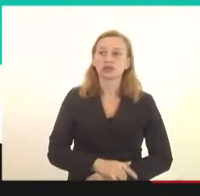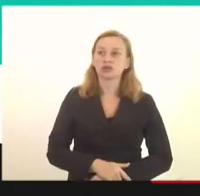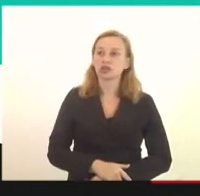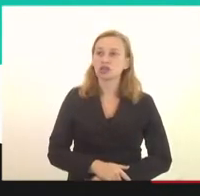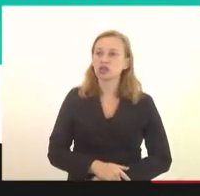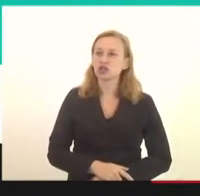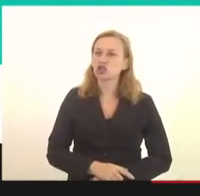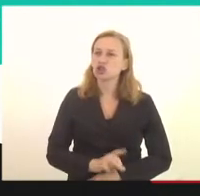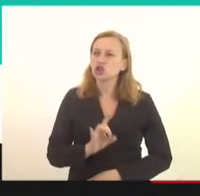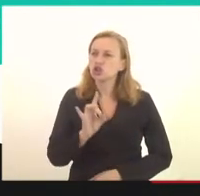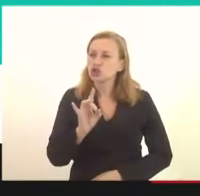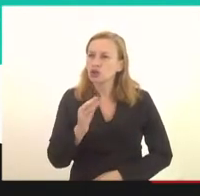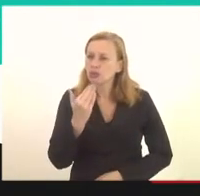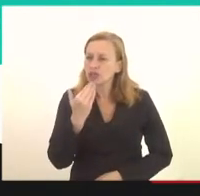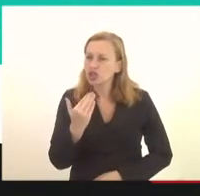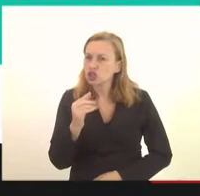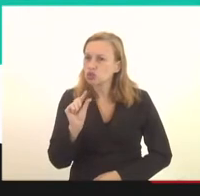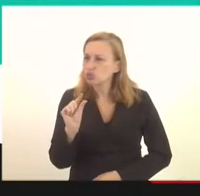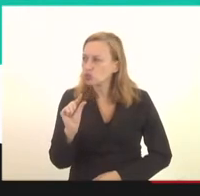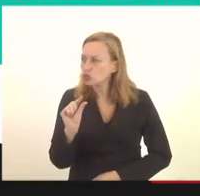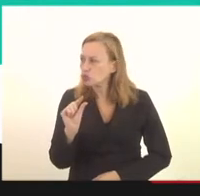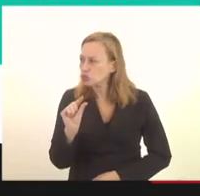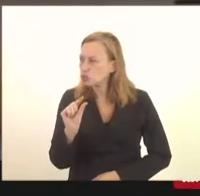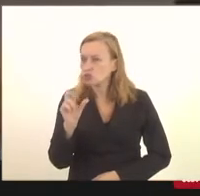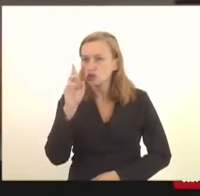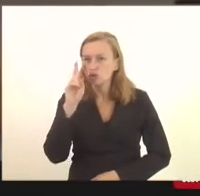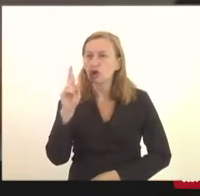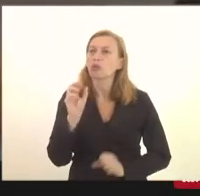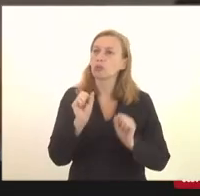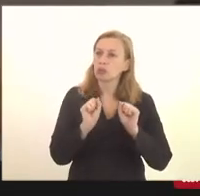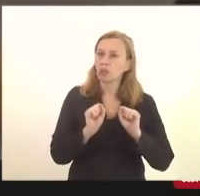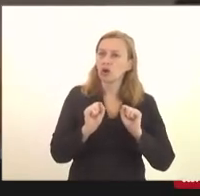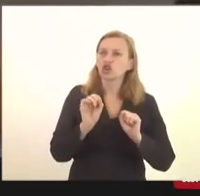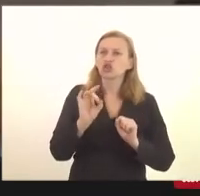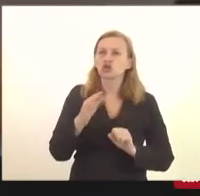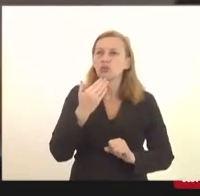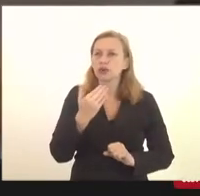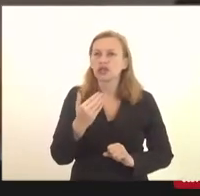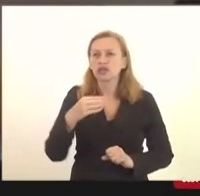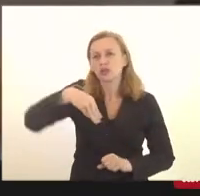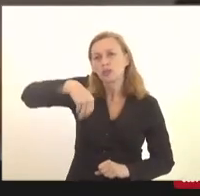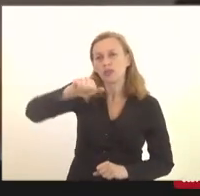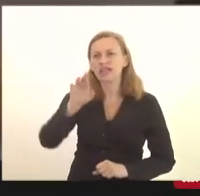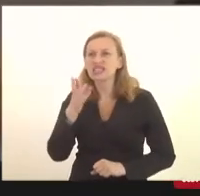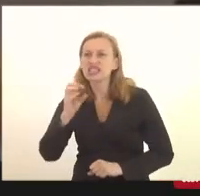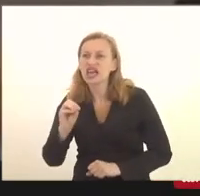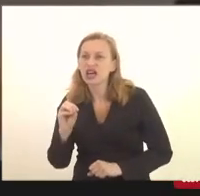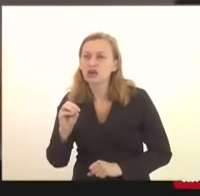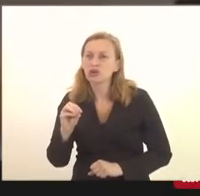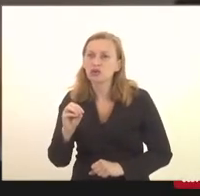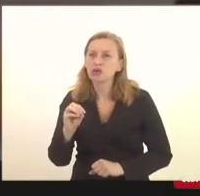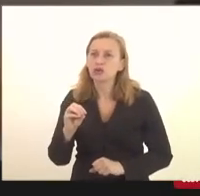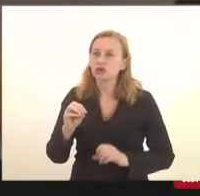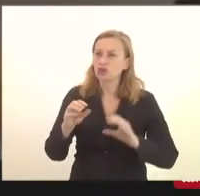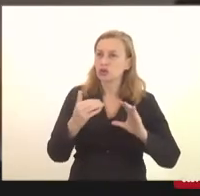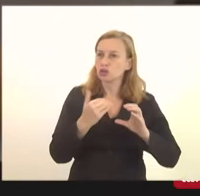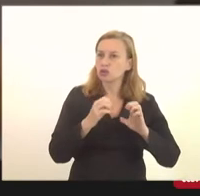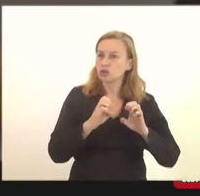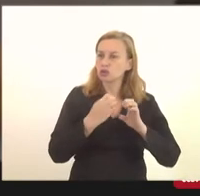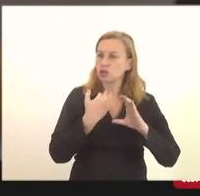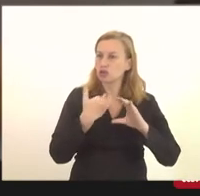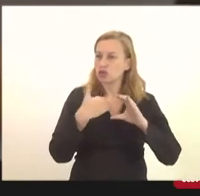pedido de esclarecimento para o senhor? Pois não, doutor. É só uma sugestão para o Marcelo, então, o meu e-mail está disponível